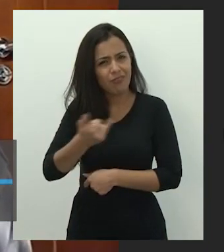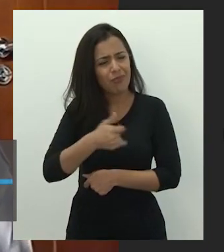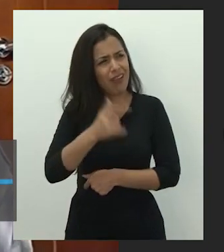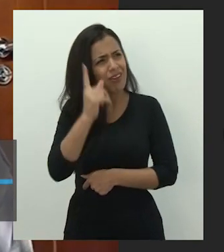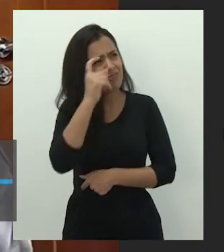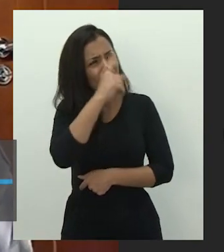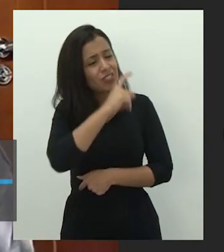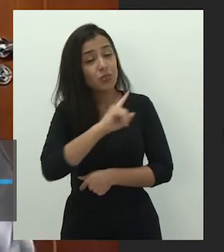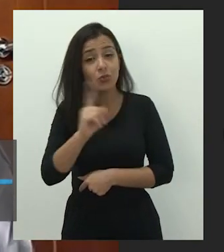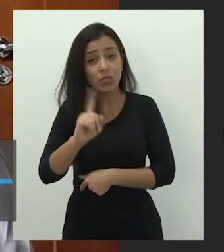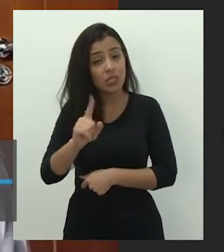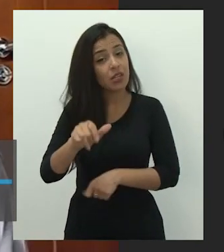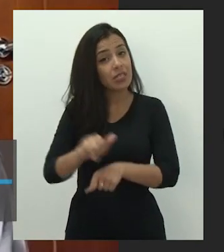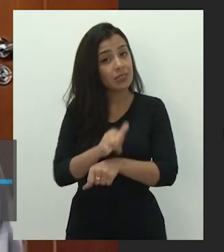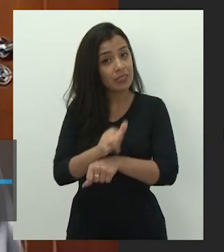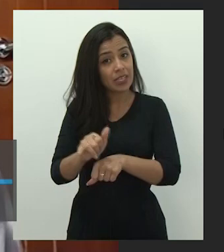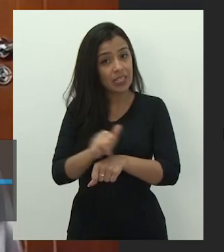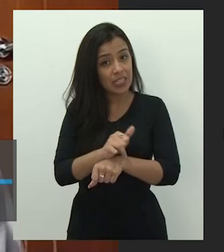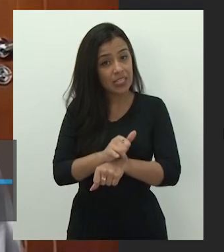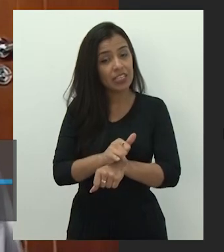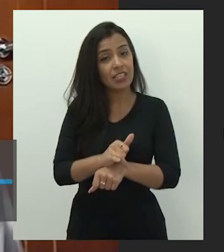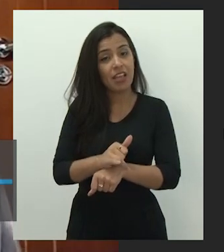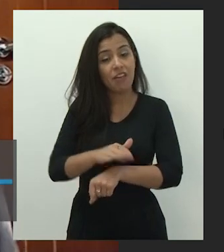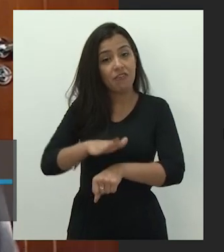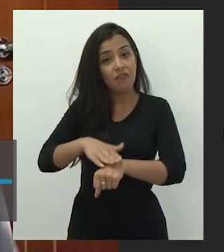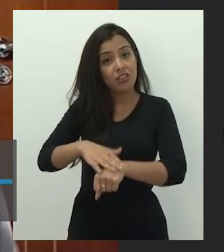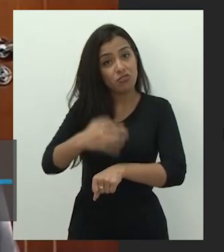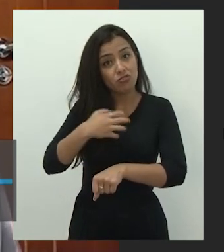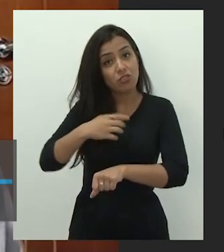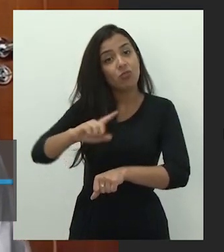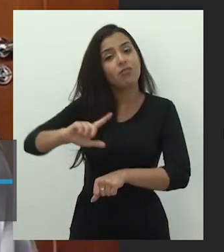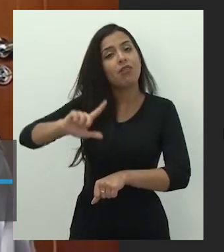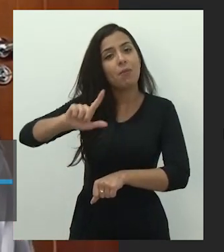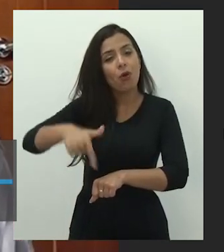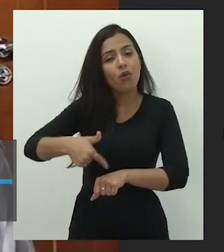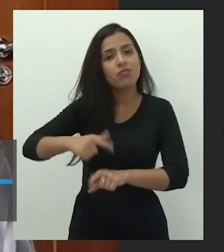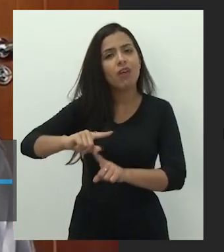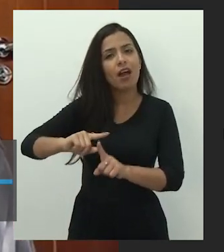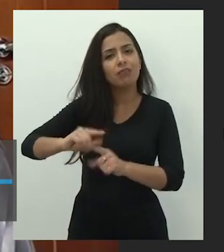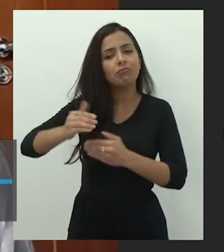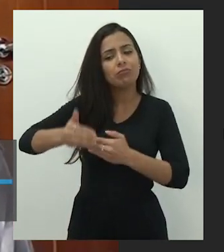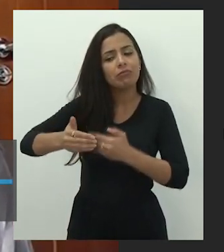aumentando a dificuldade para o nosso aluno conseguir compreender cada vez mais, tá? E aí,